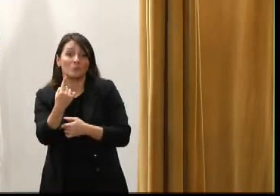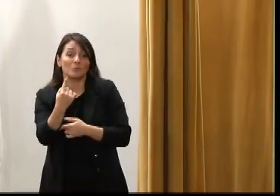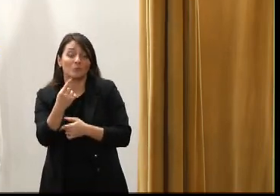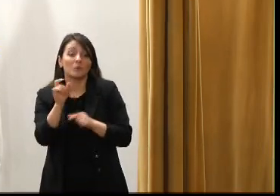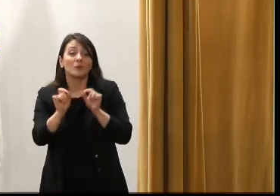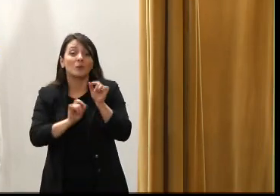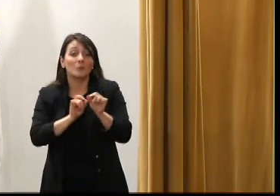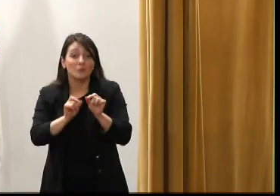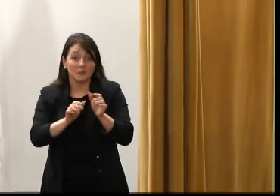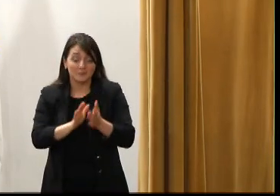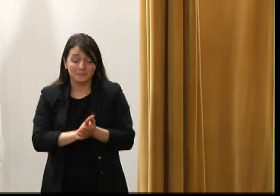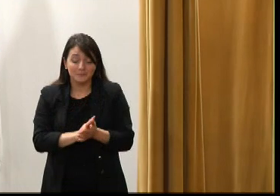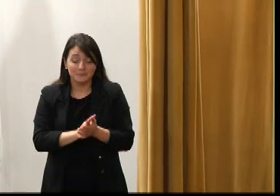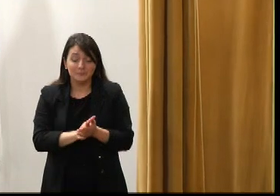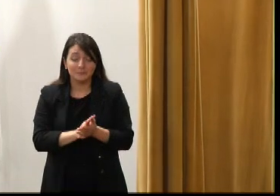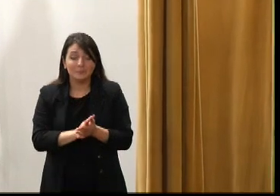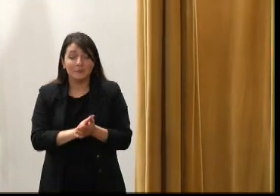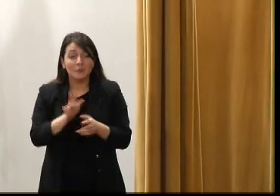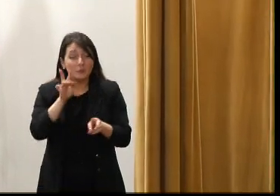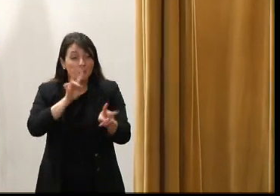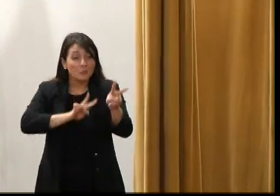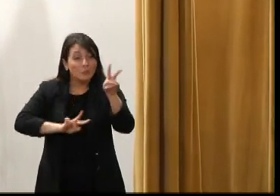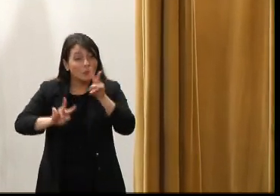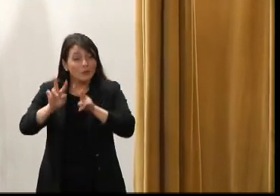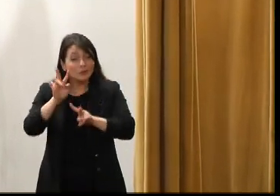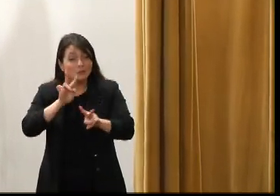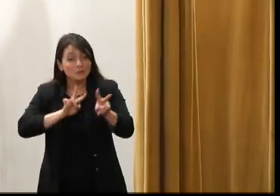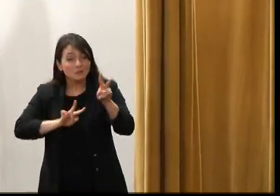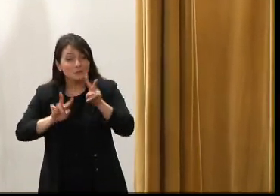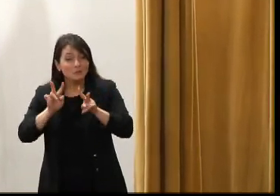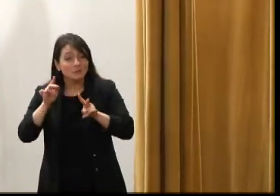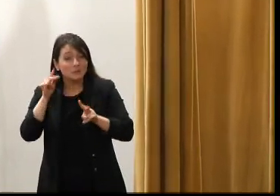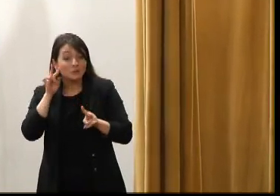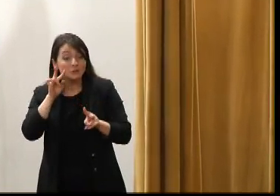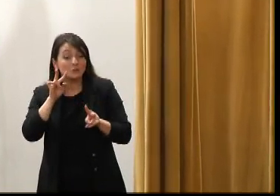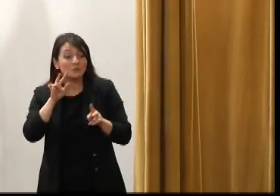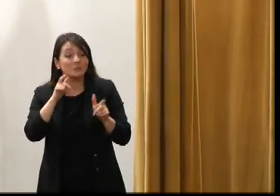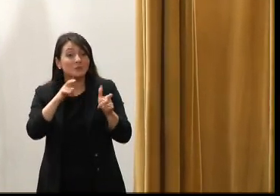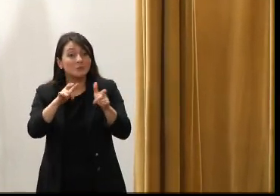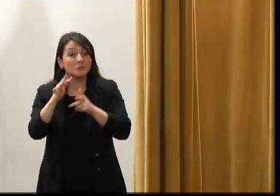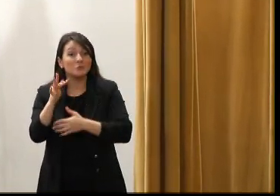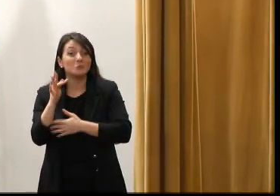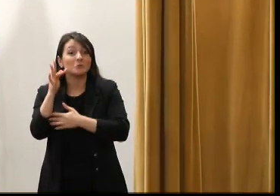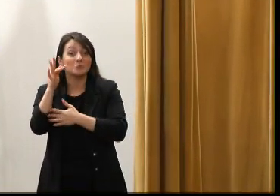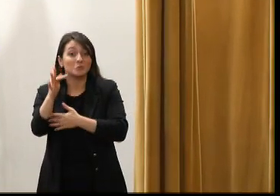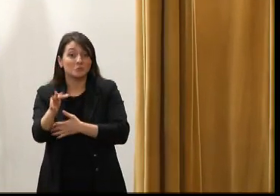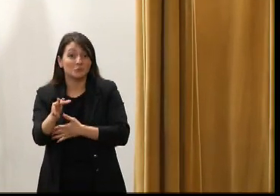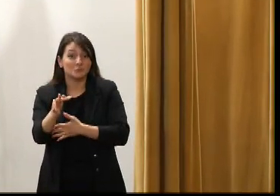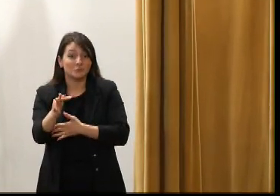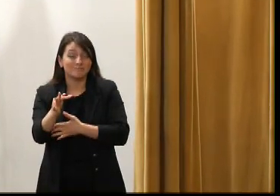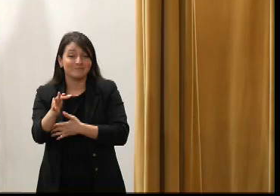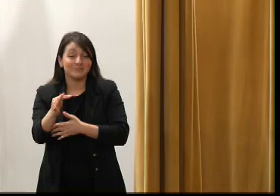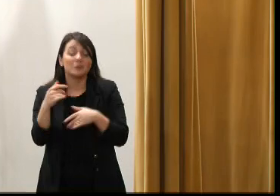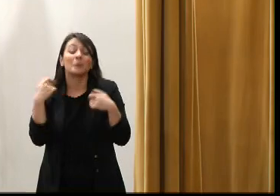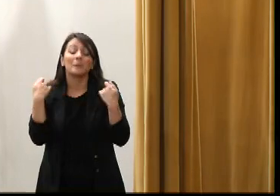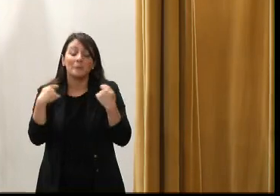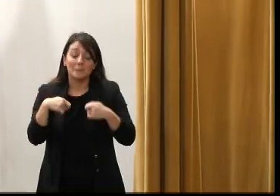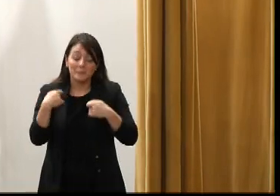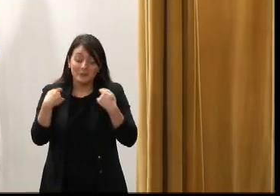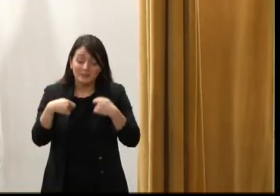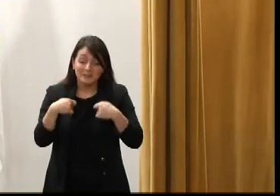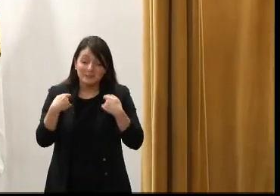pendular. O olhar de cenários futuros. Eu